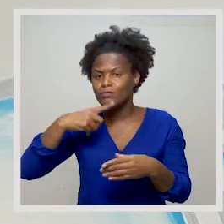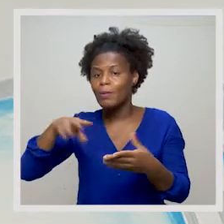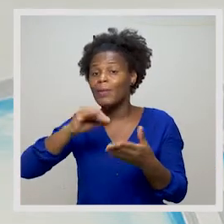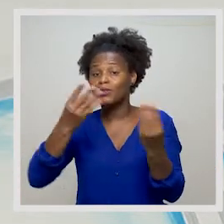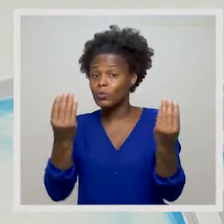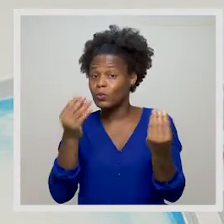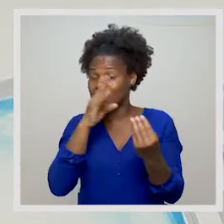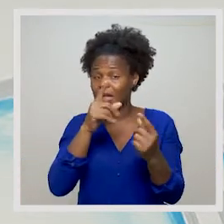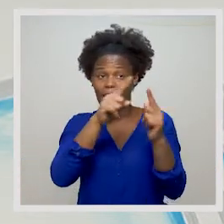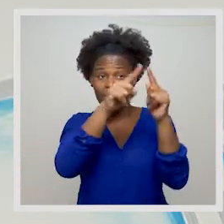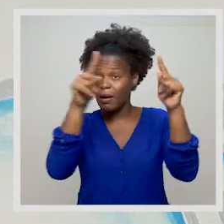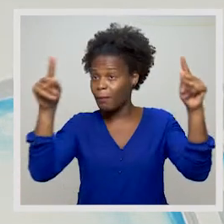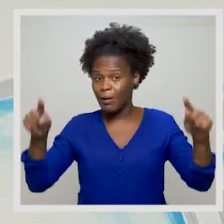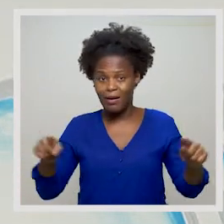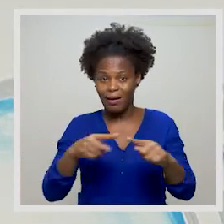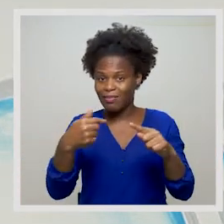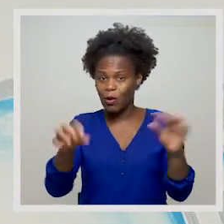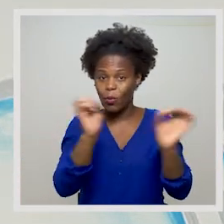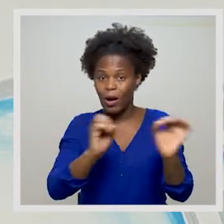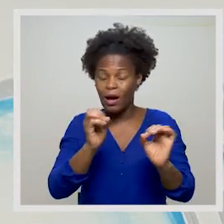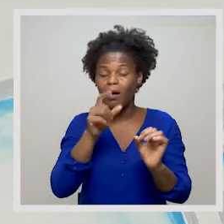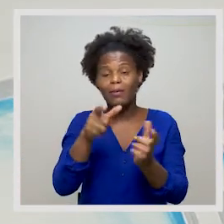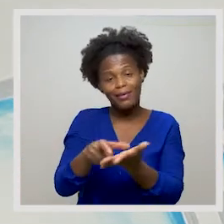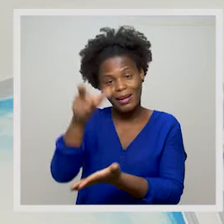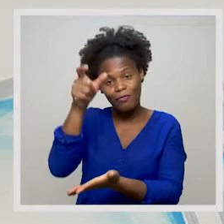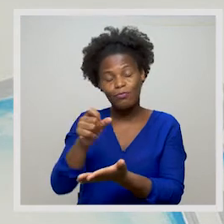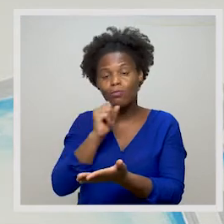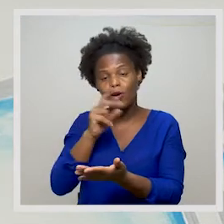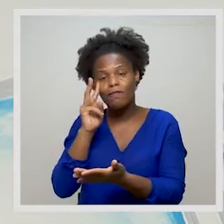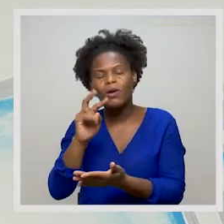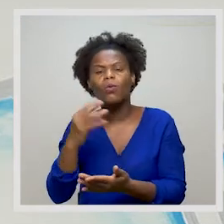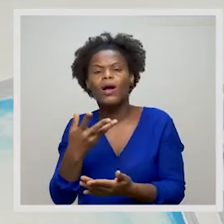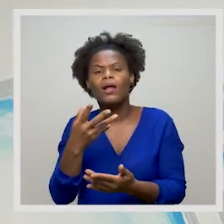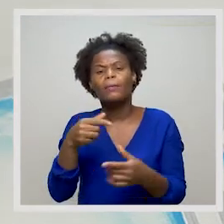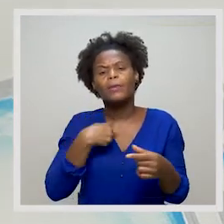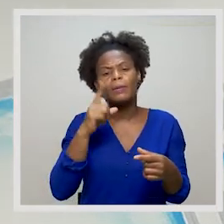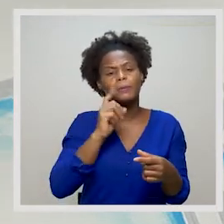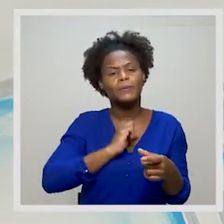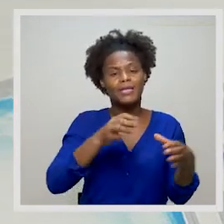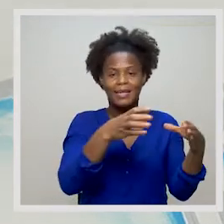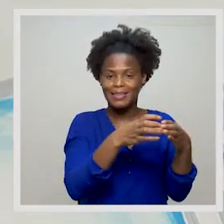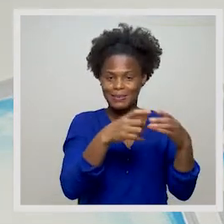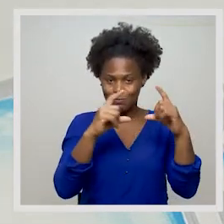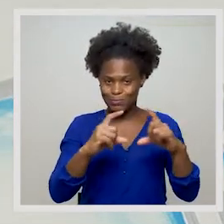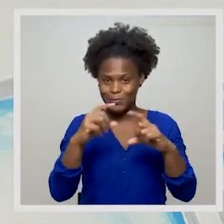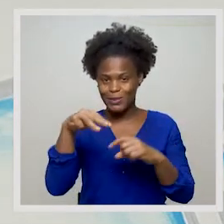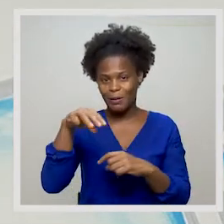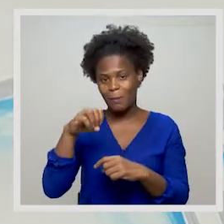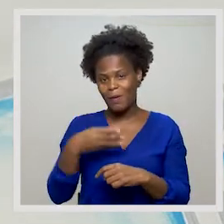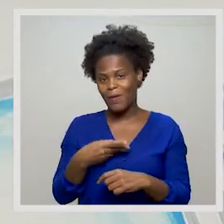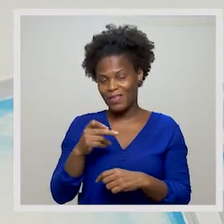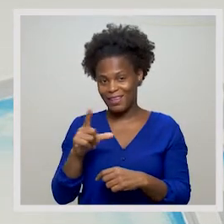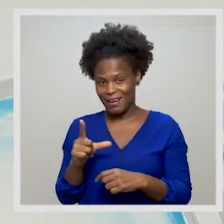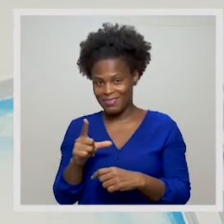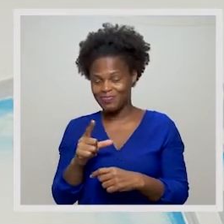a tabela, a partir do gráfico, eu poderia identificar qual seria a minha classe modal, não é?